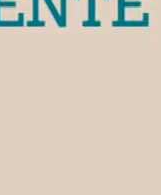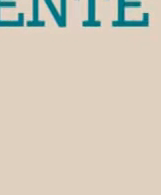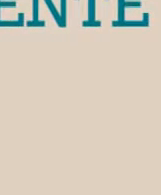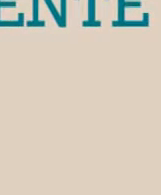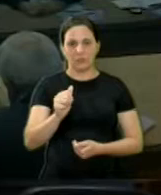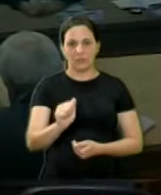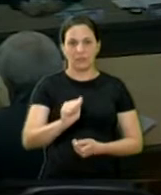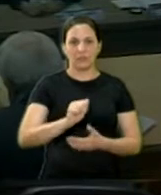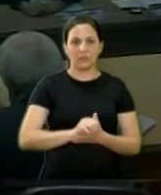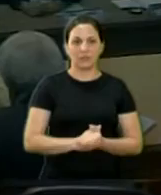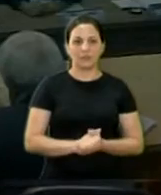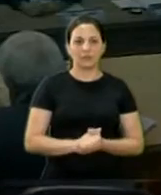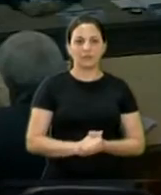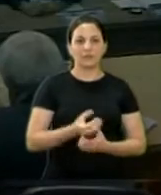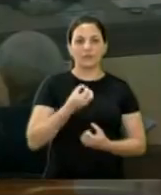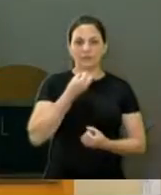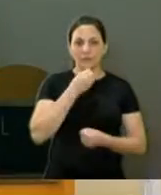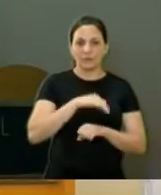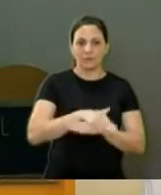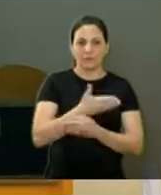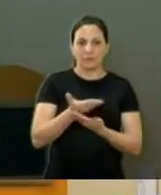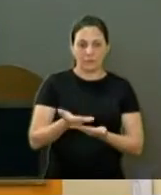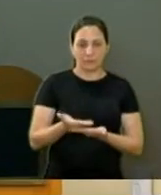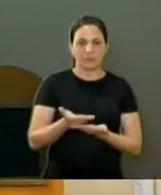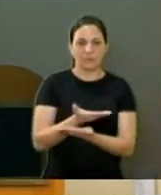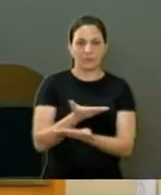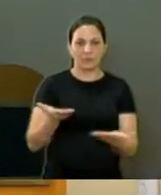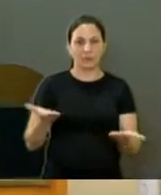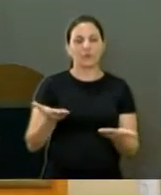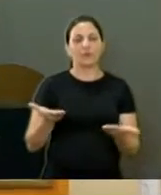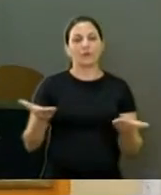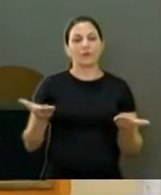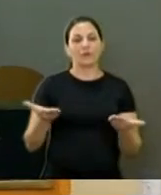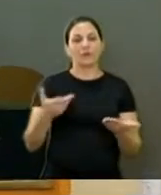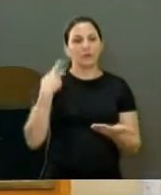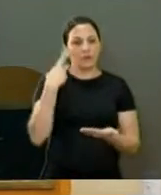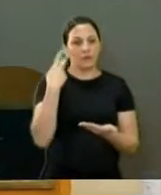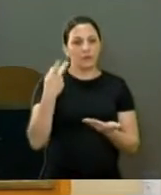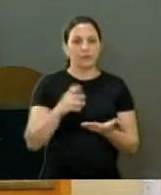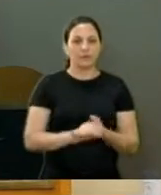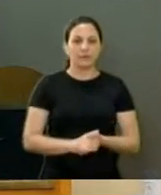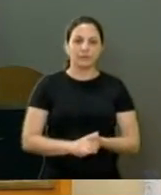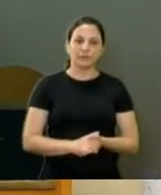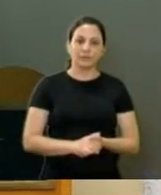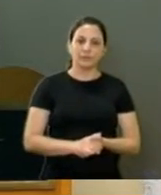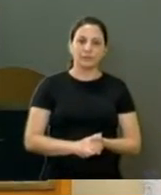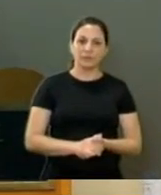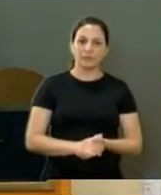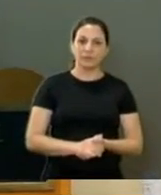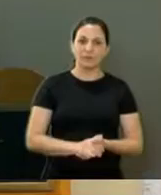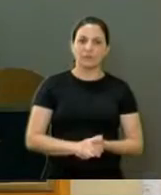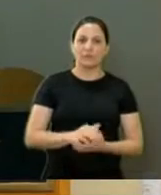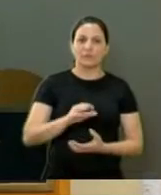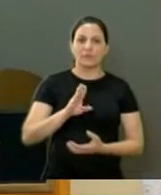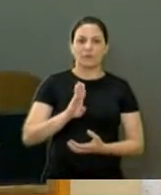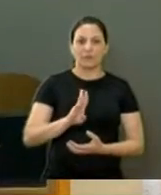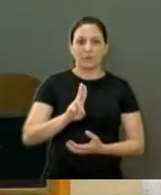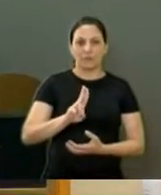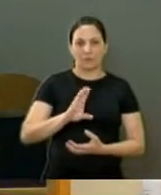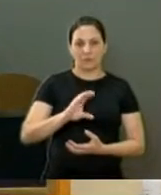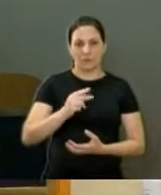à noite a todos ao presidente a mesa os novos colegas a bochecha de visitar